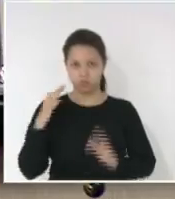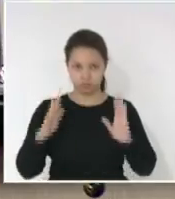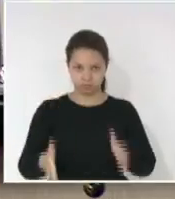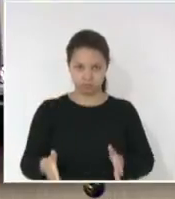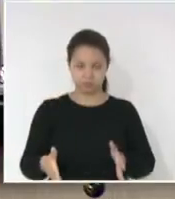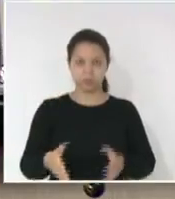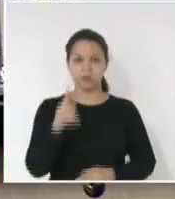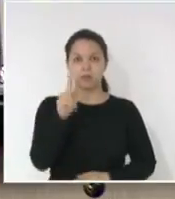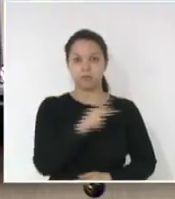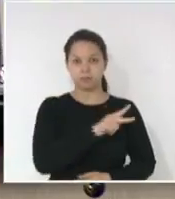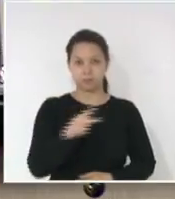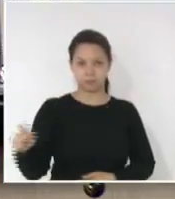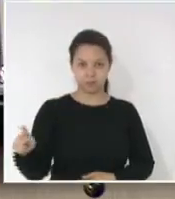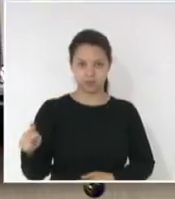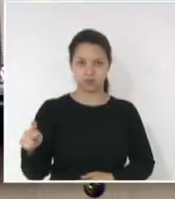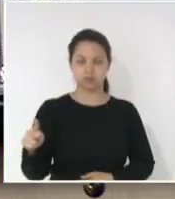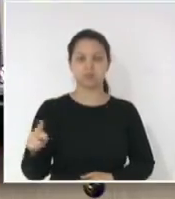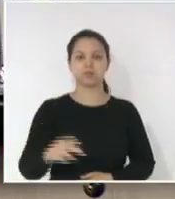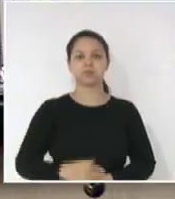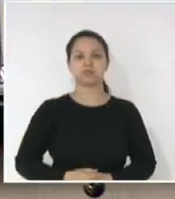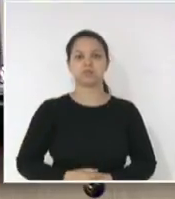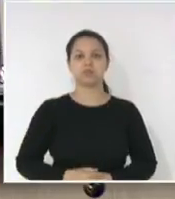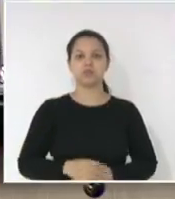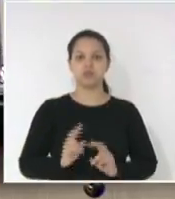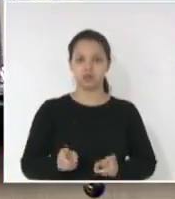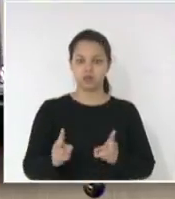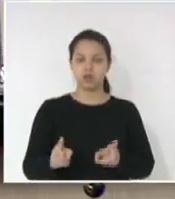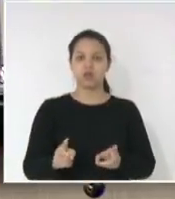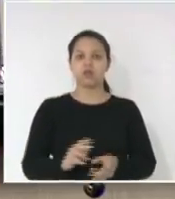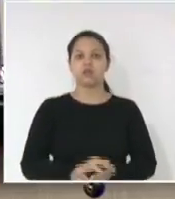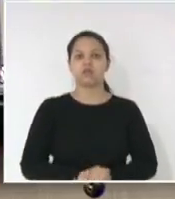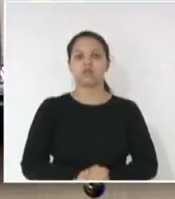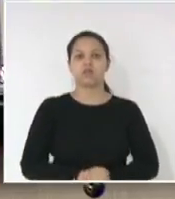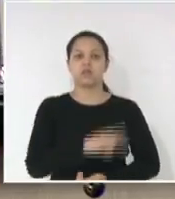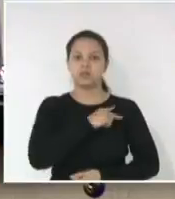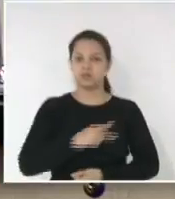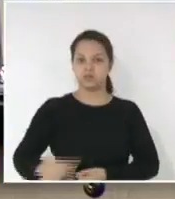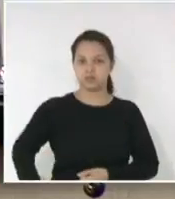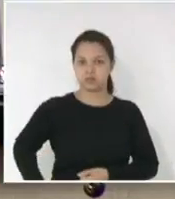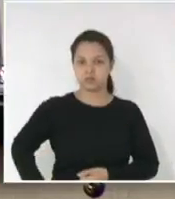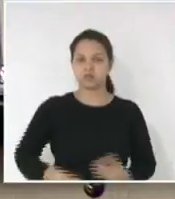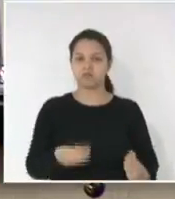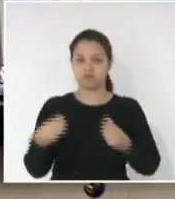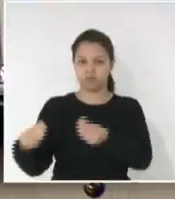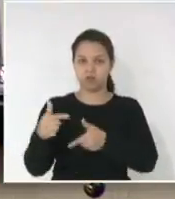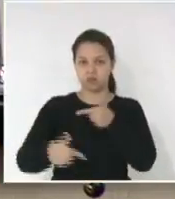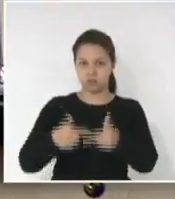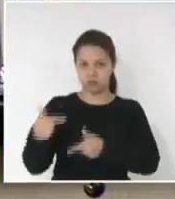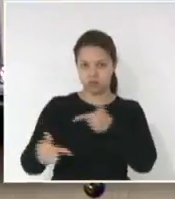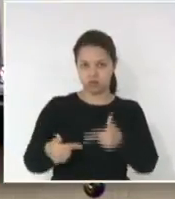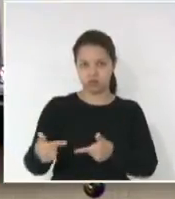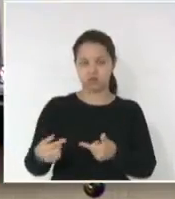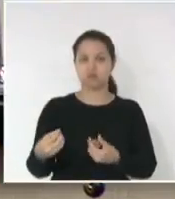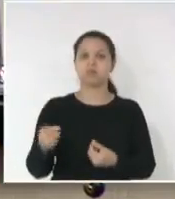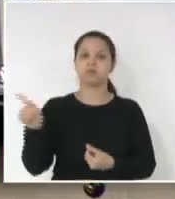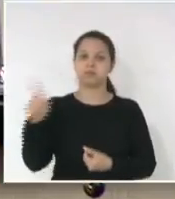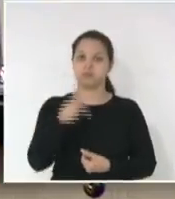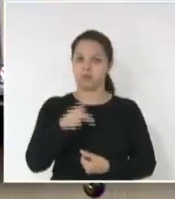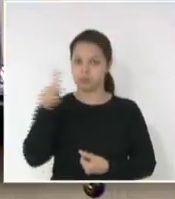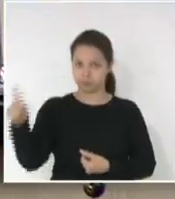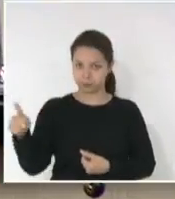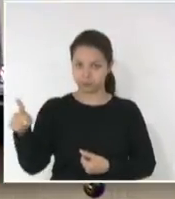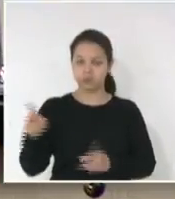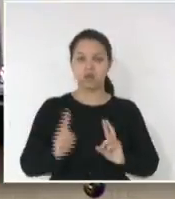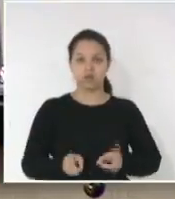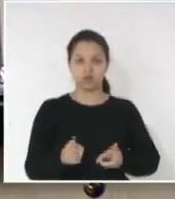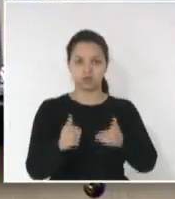Pedro Baldiceira. No momento seguinte, a senhora presidente passou os trabalhos da mesa para o deputado Padre Pedro Baldiceira. Dando continuidade, já pedindo,